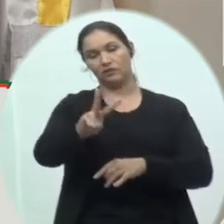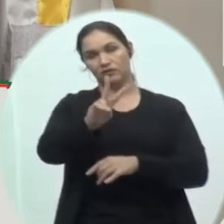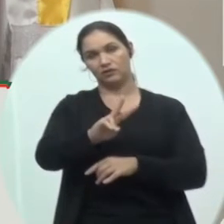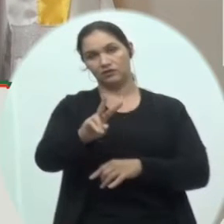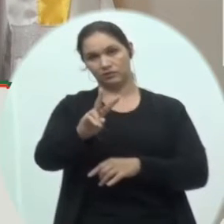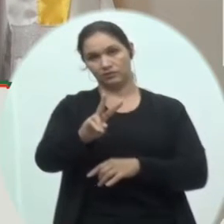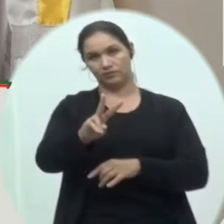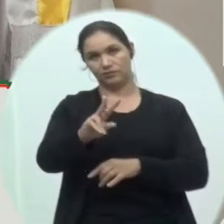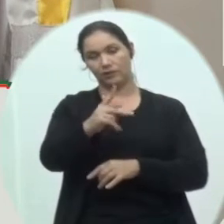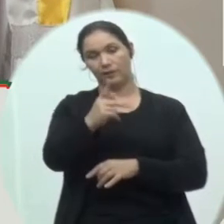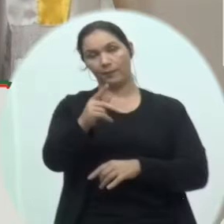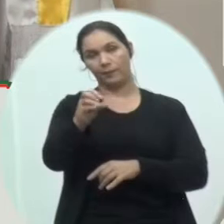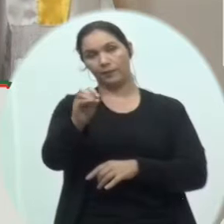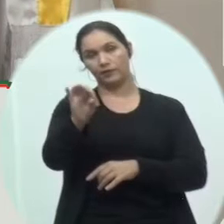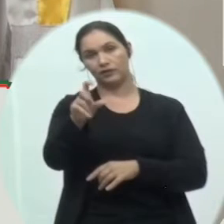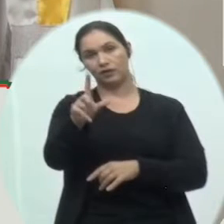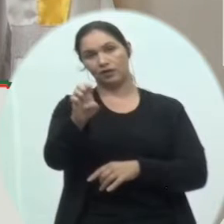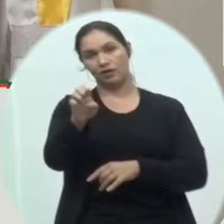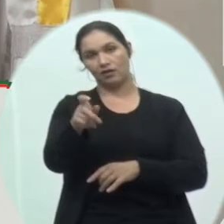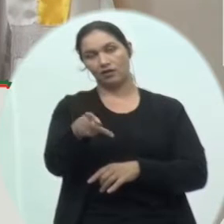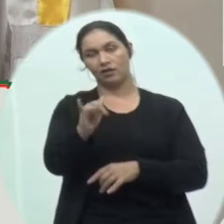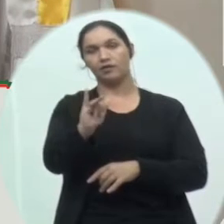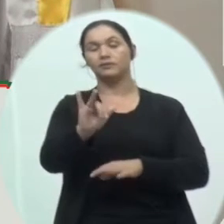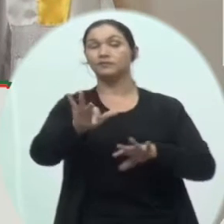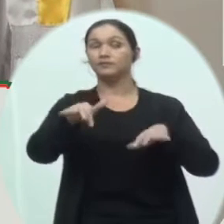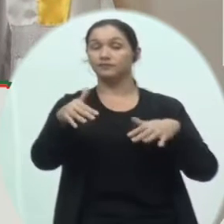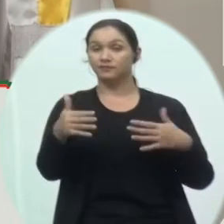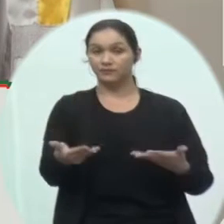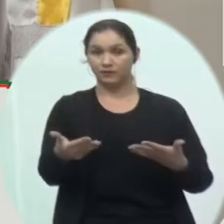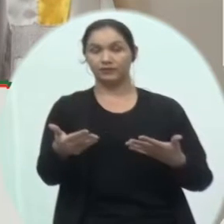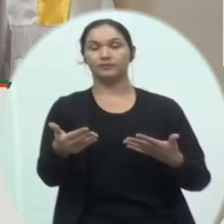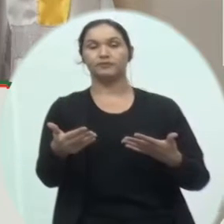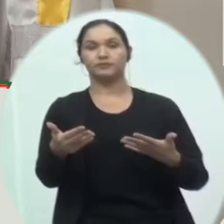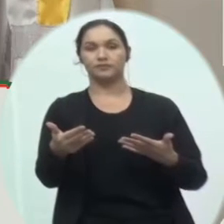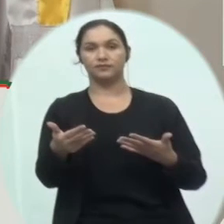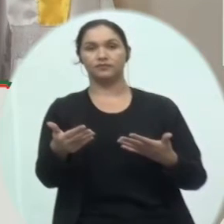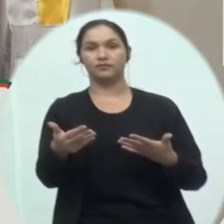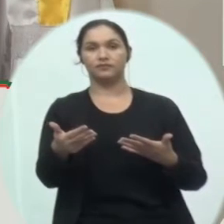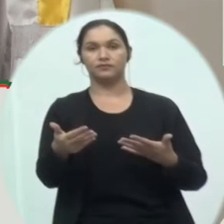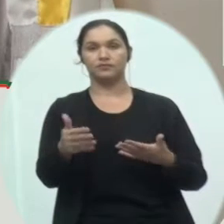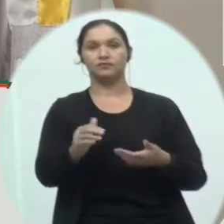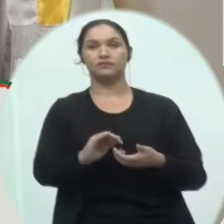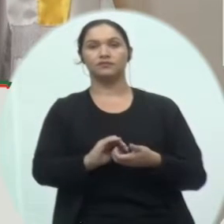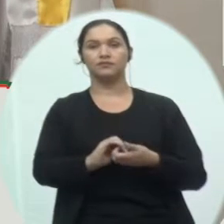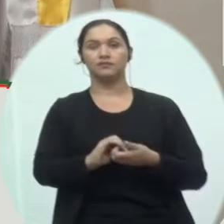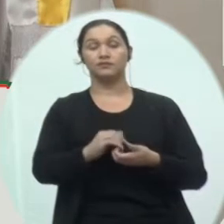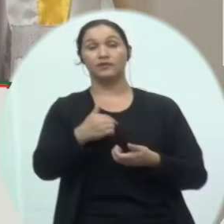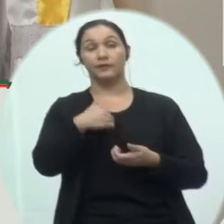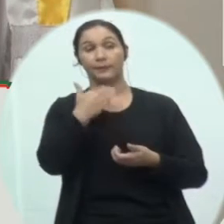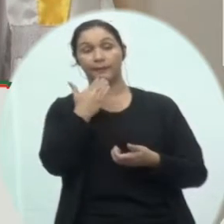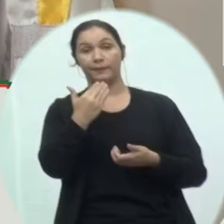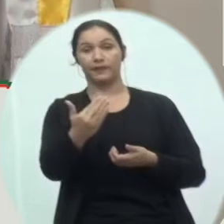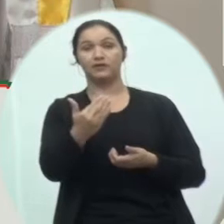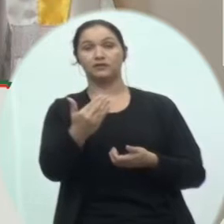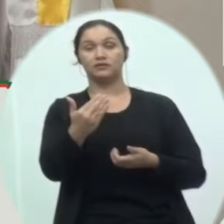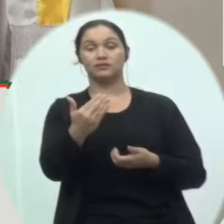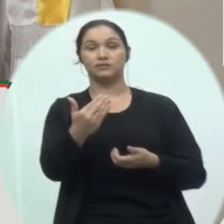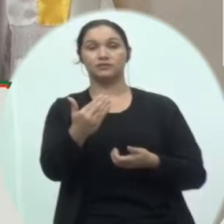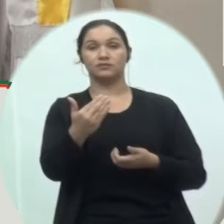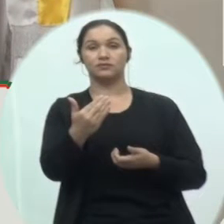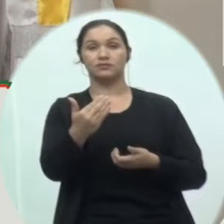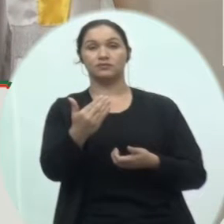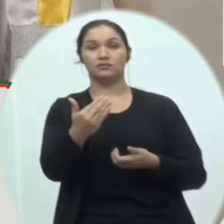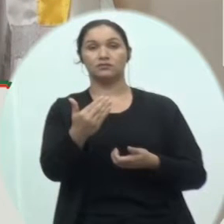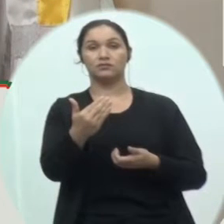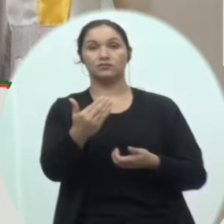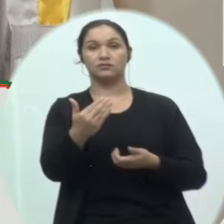Para, então, ficar 100%, como há unanimidade nesse processo e assinatura de todos, eu pediria que fosse solicitada a